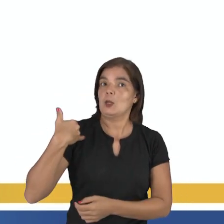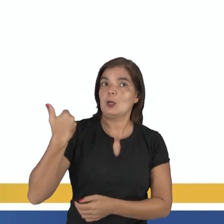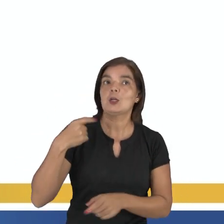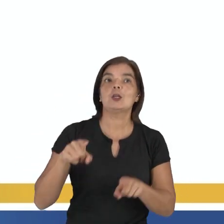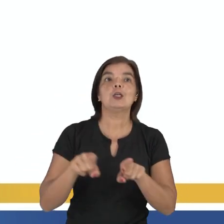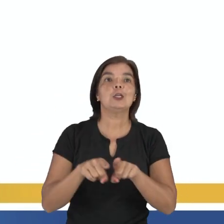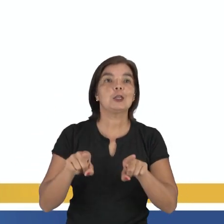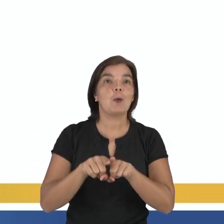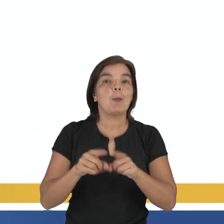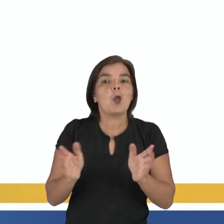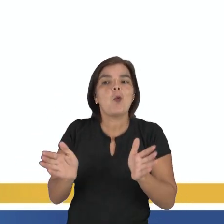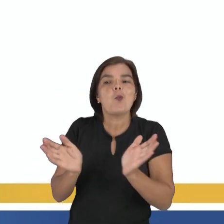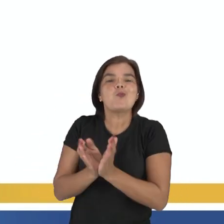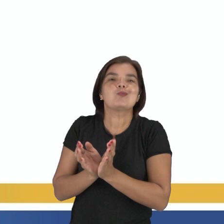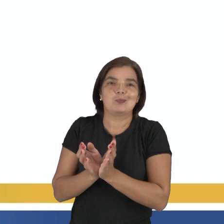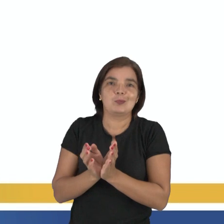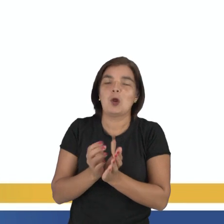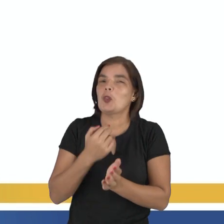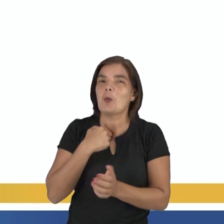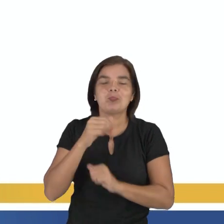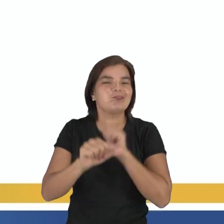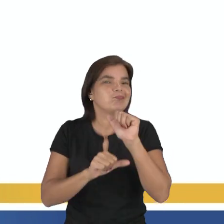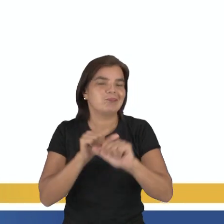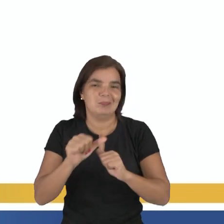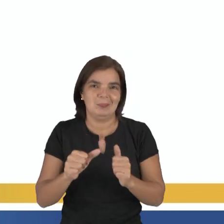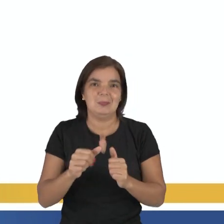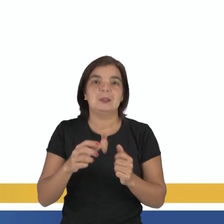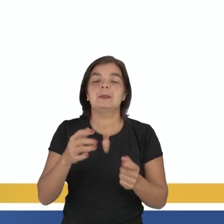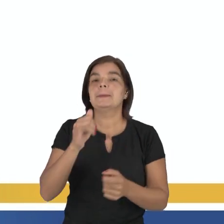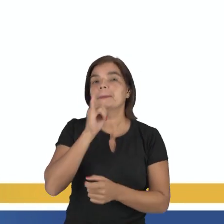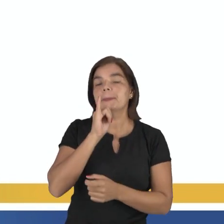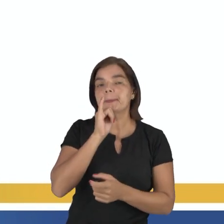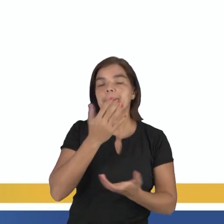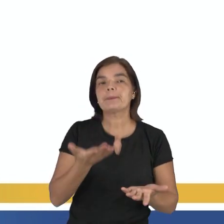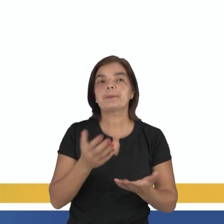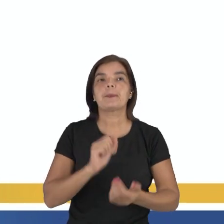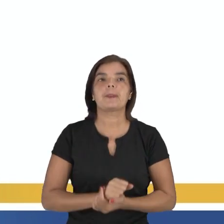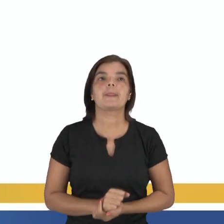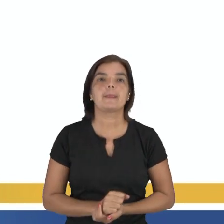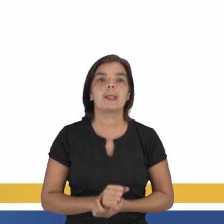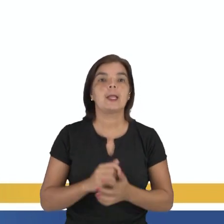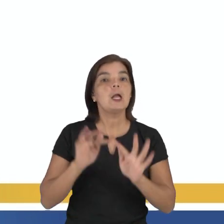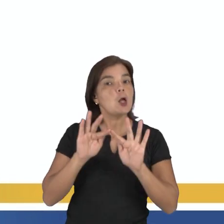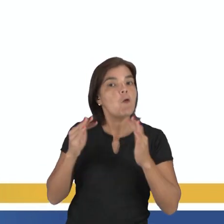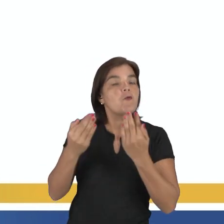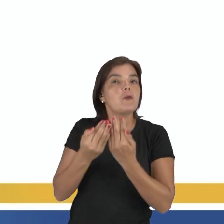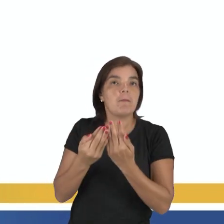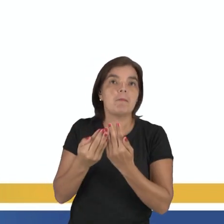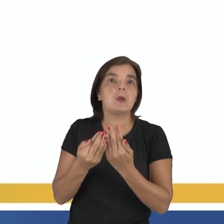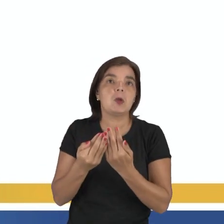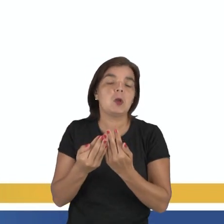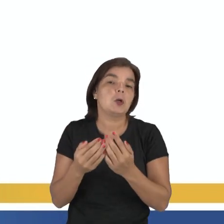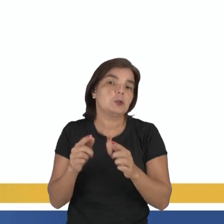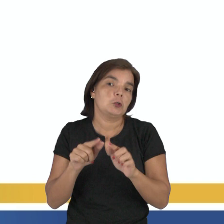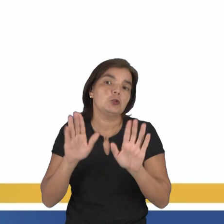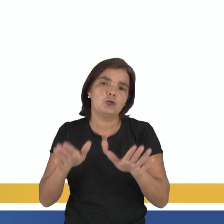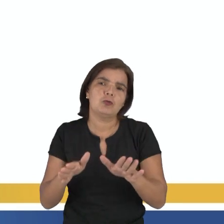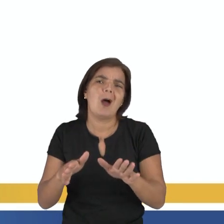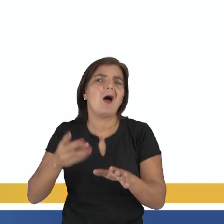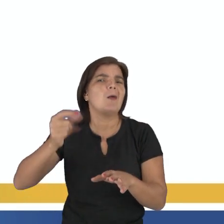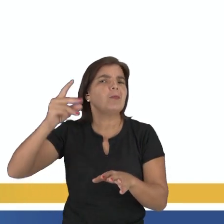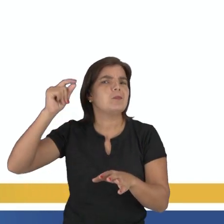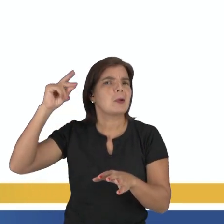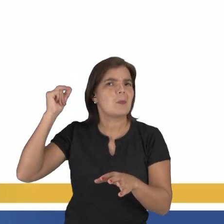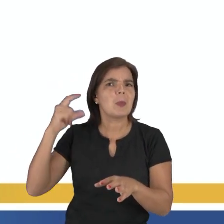e a etnia. Esses fatores você não pode mudar. Então, por exemplo, no caso histórico familiar, a sua família já tem um